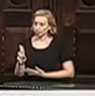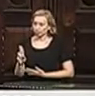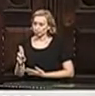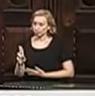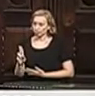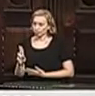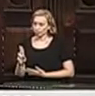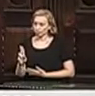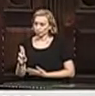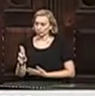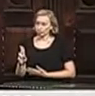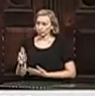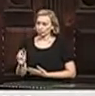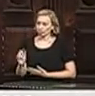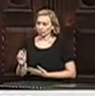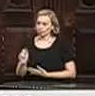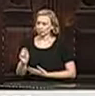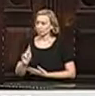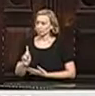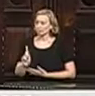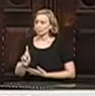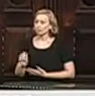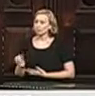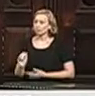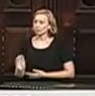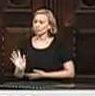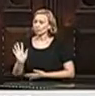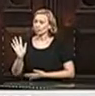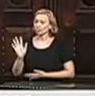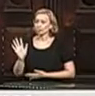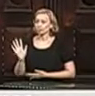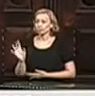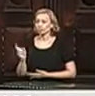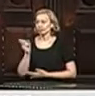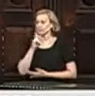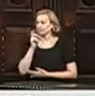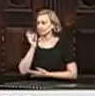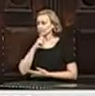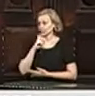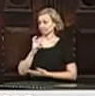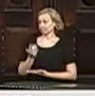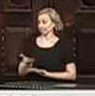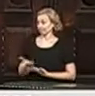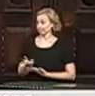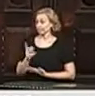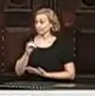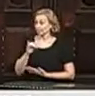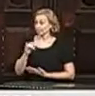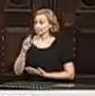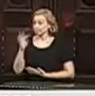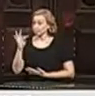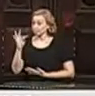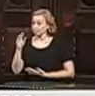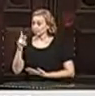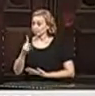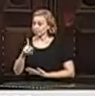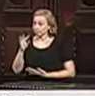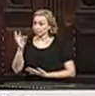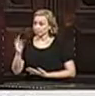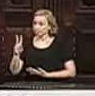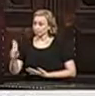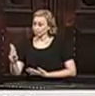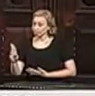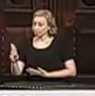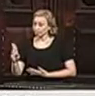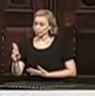não era revisto em 10 anos era a planta de valores. O IPTU era corrigido